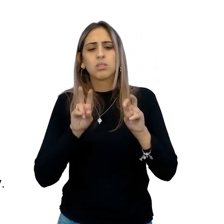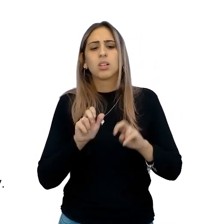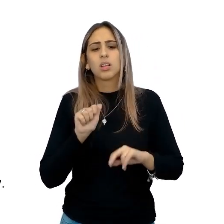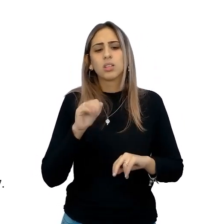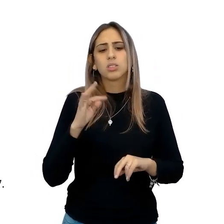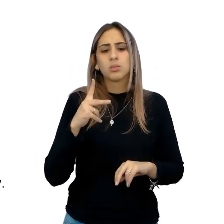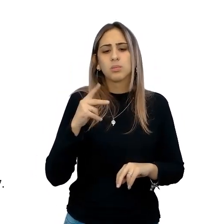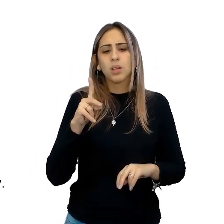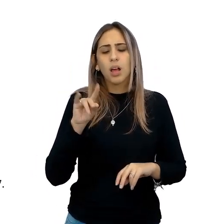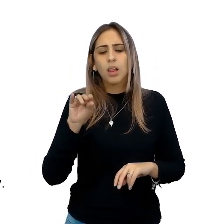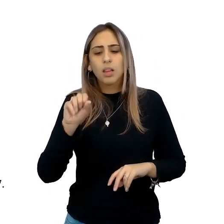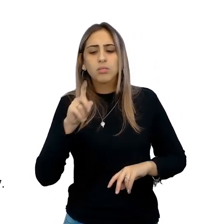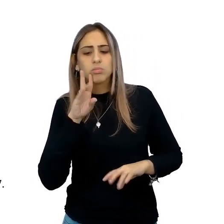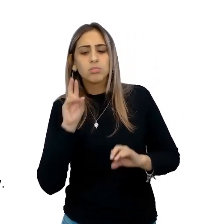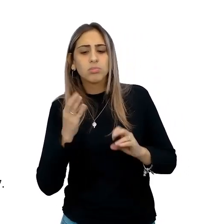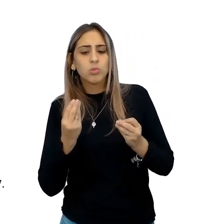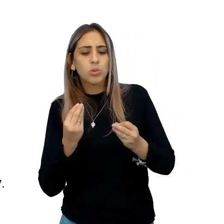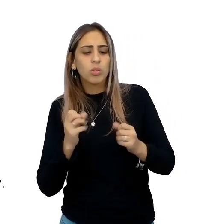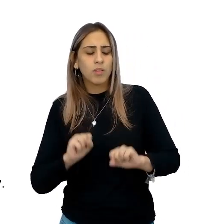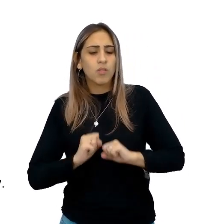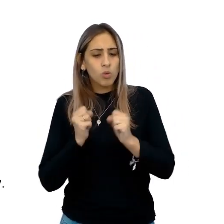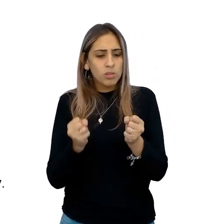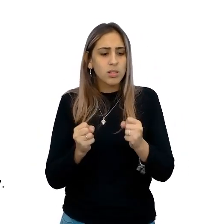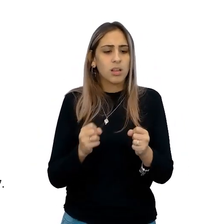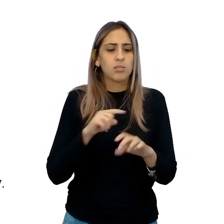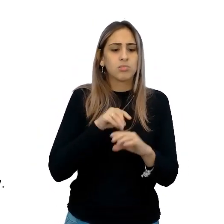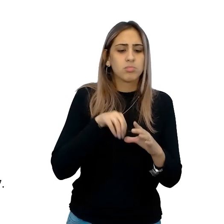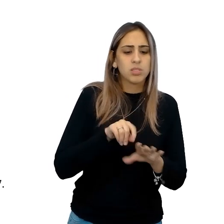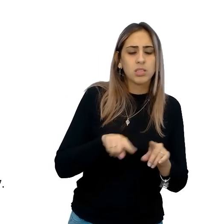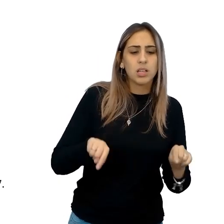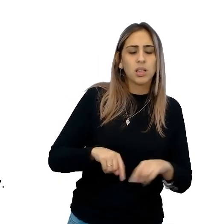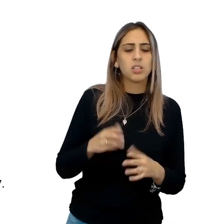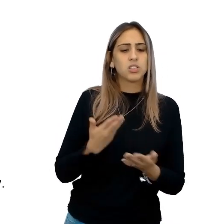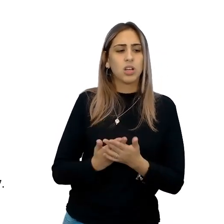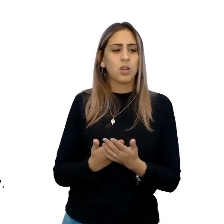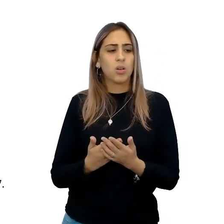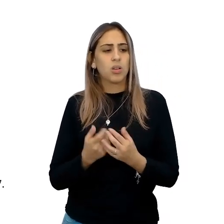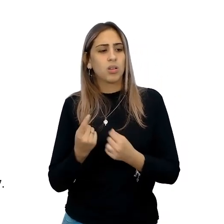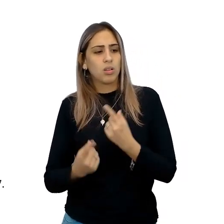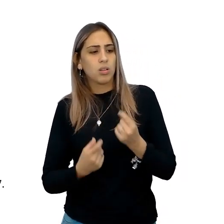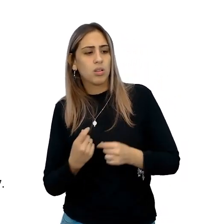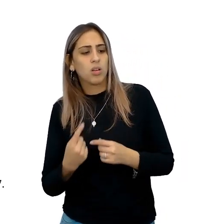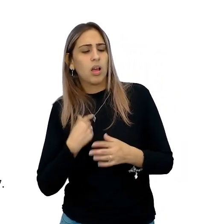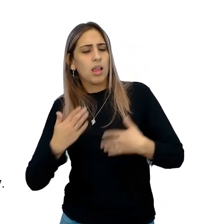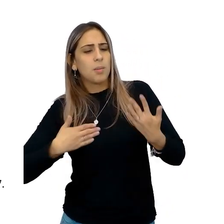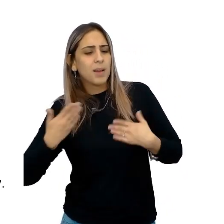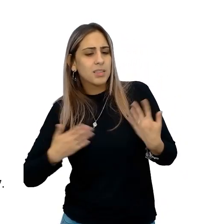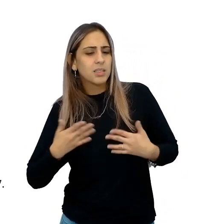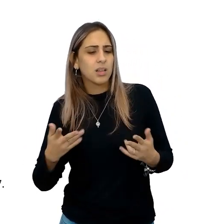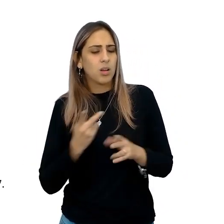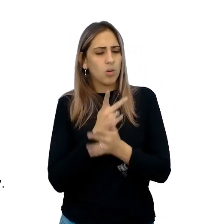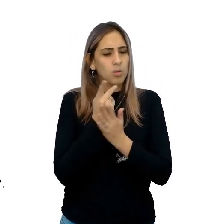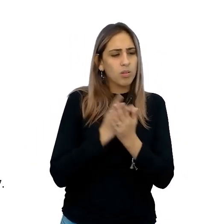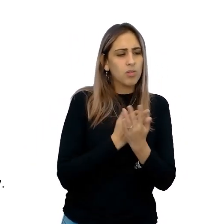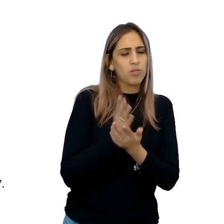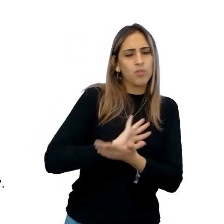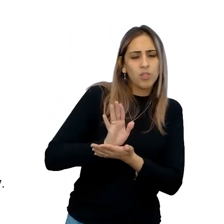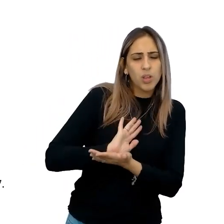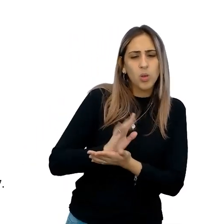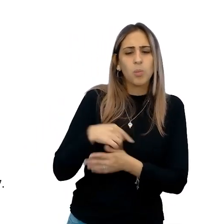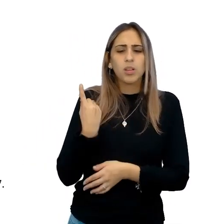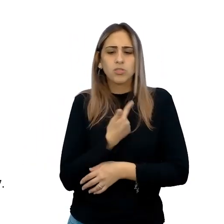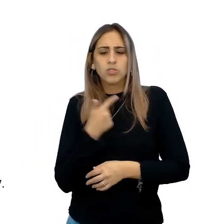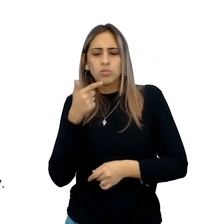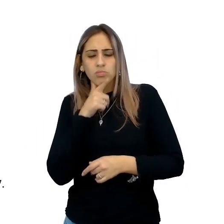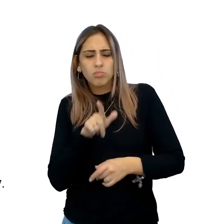que são muitas vezes reforçadas fora da sala de aula. Então, às vezes, em desenhos de animação, né, em filmes, a gente